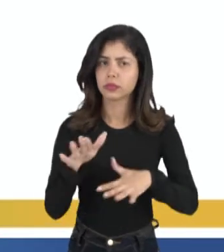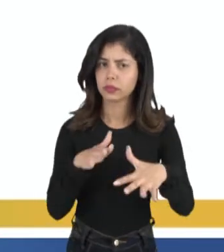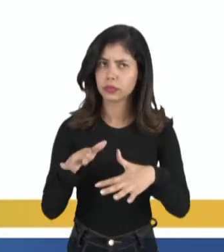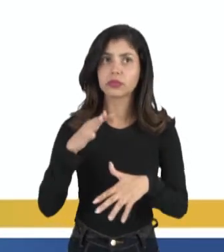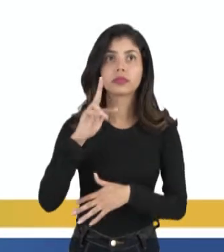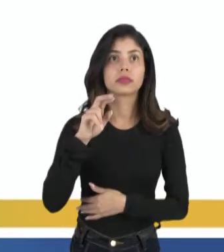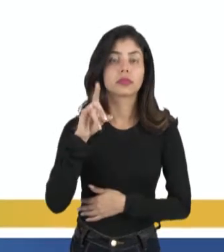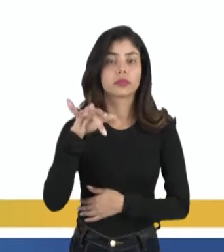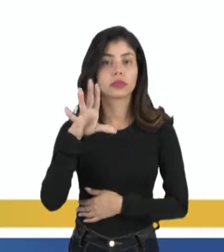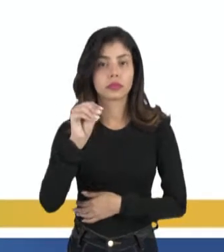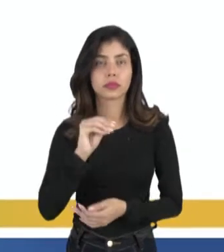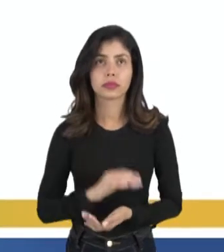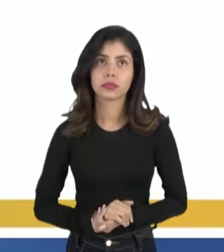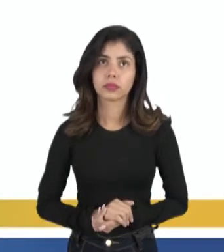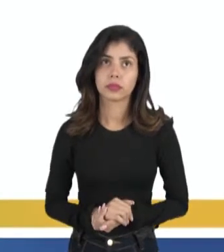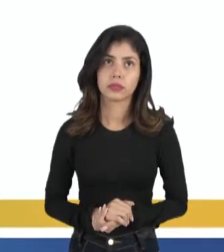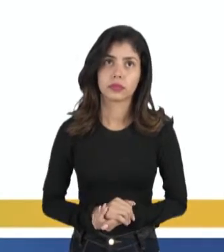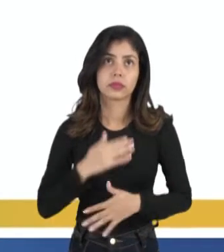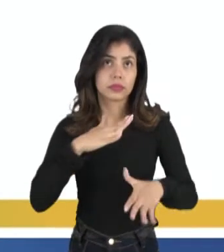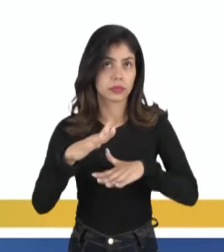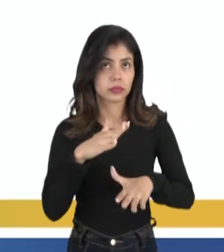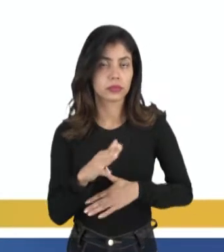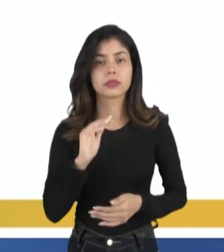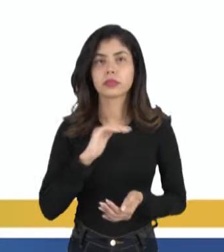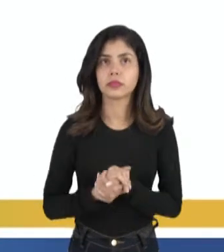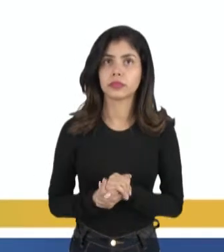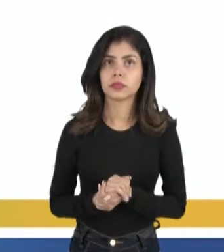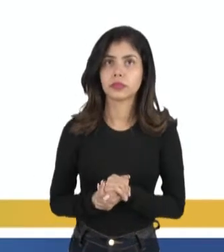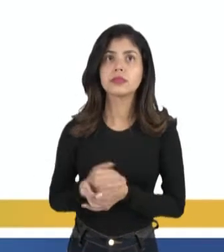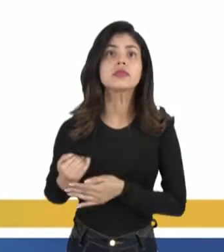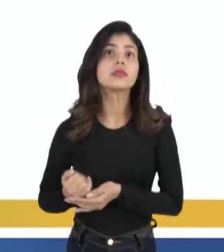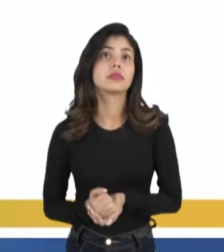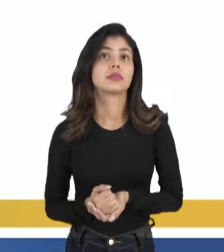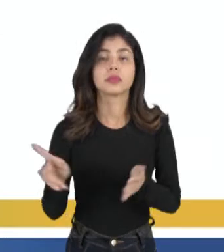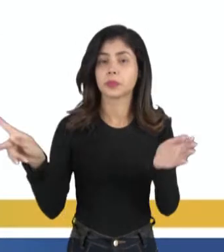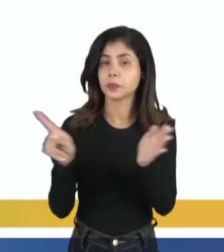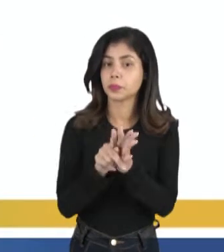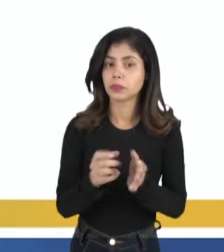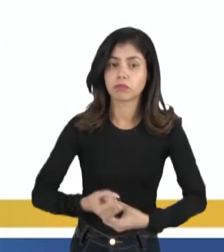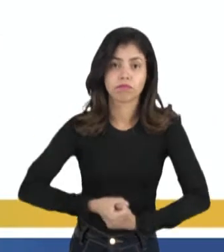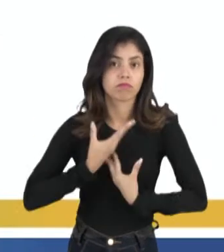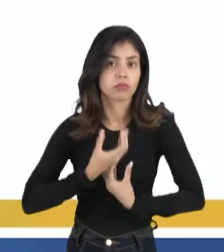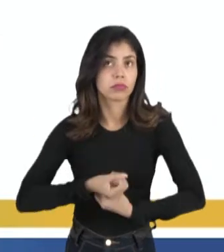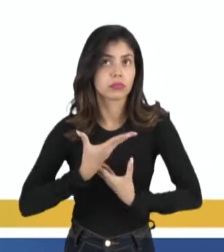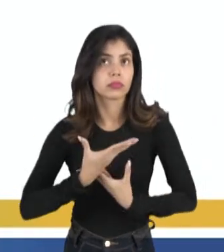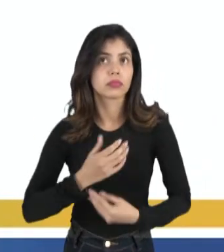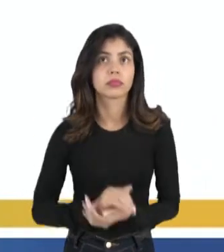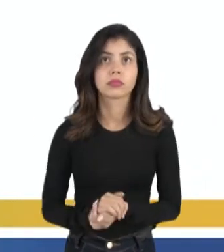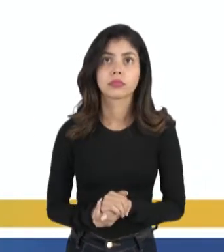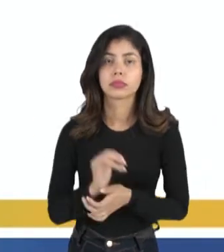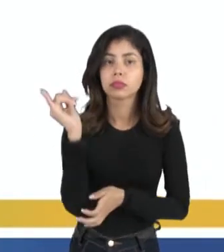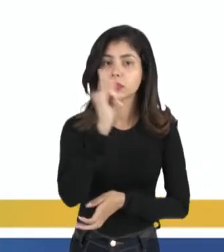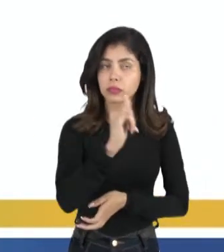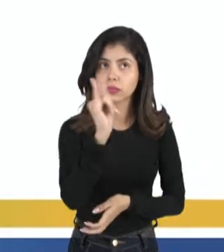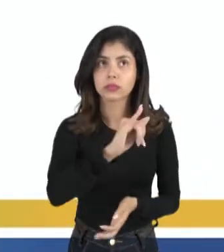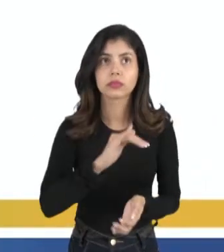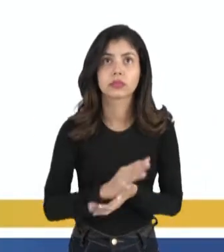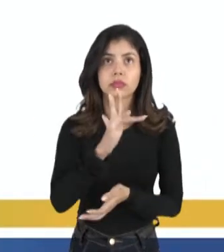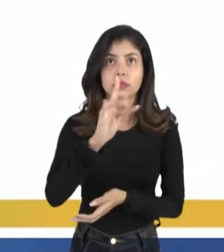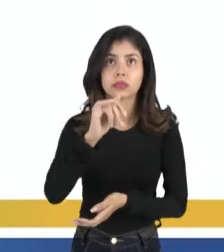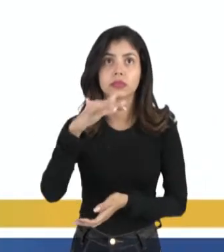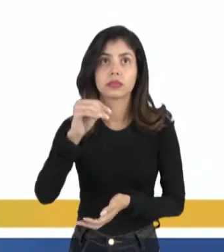o movimento futurista o movimento futurista foi encabeçado pelo poeta italiano Filippo Marinetti